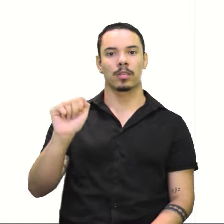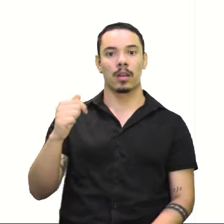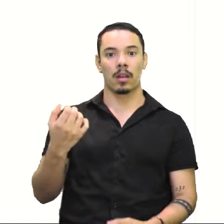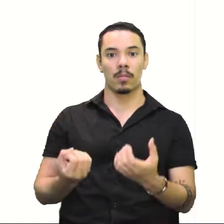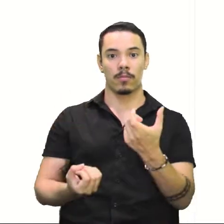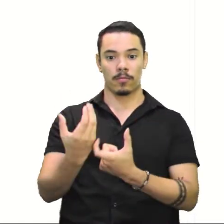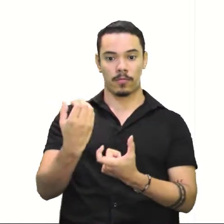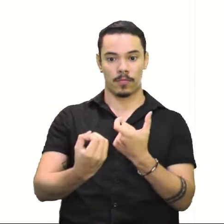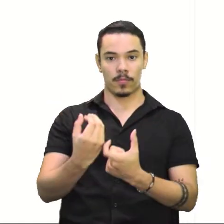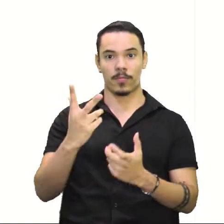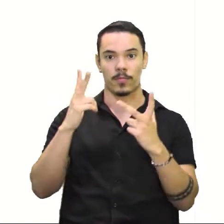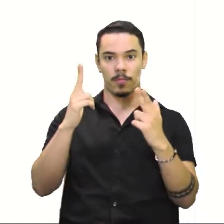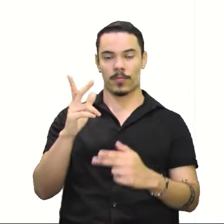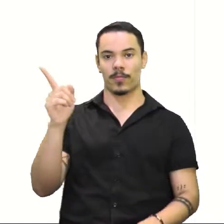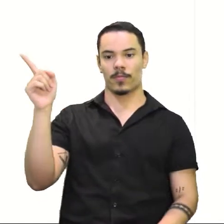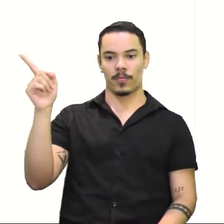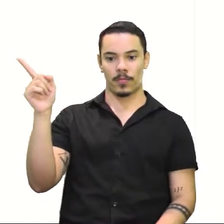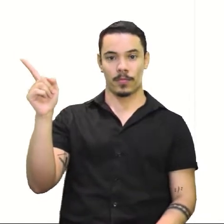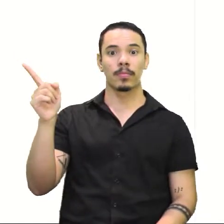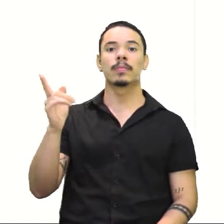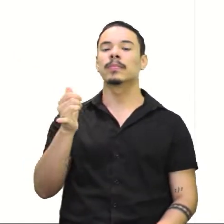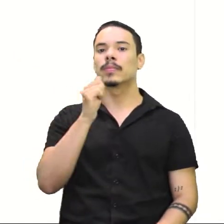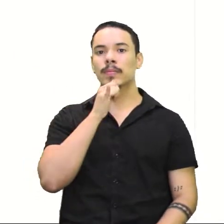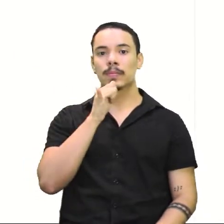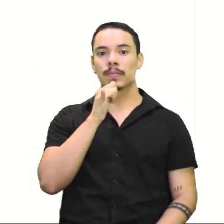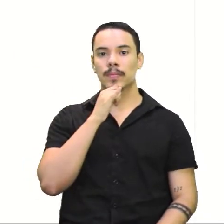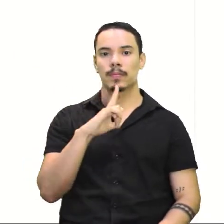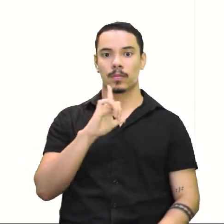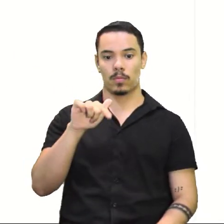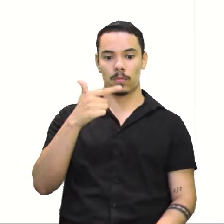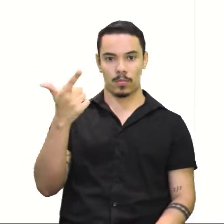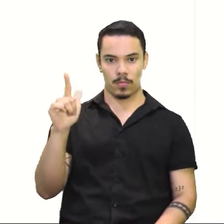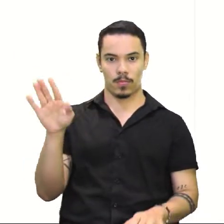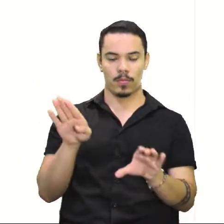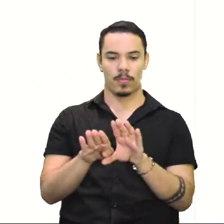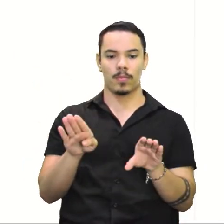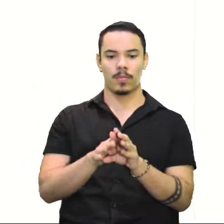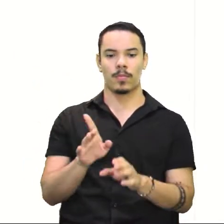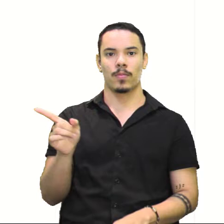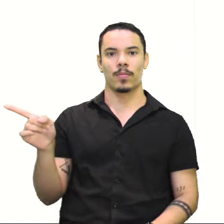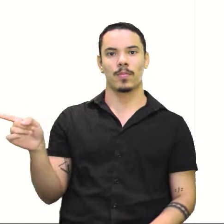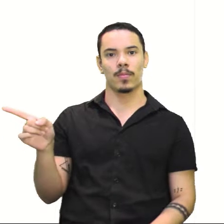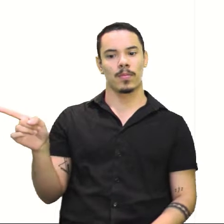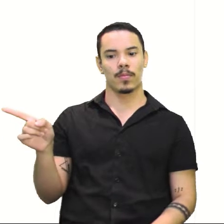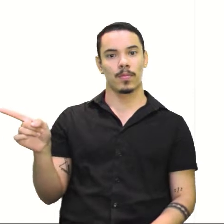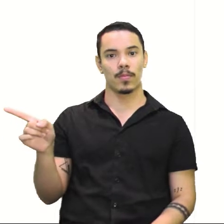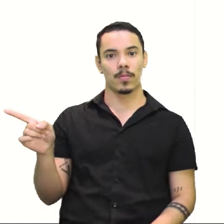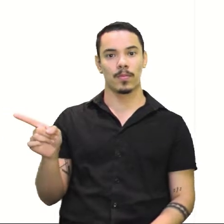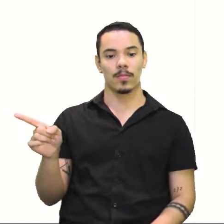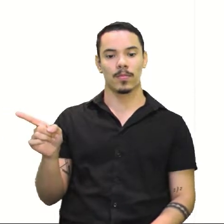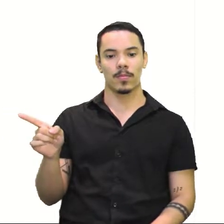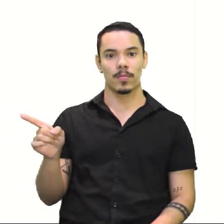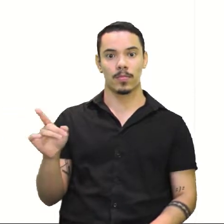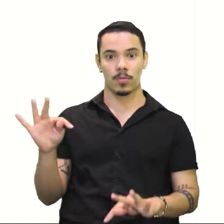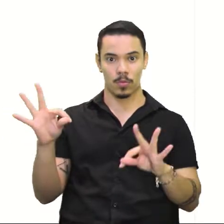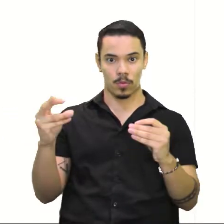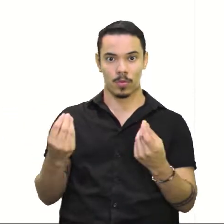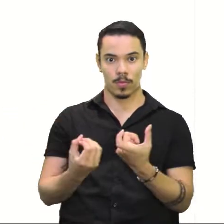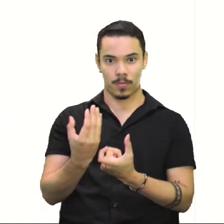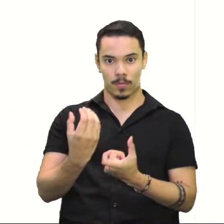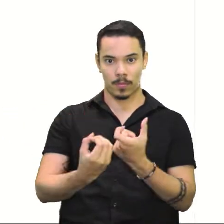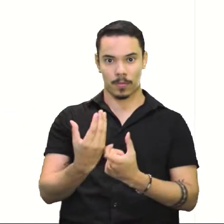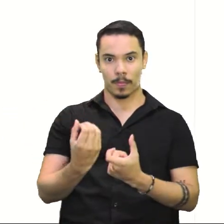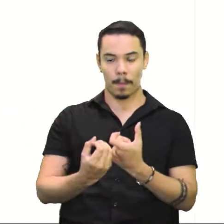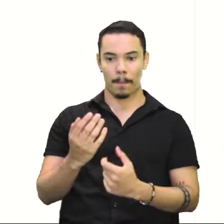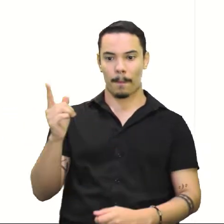cx mais d. Nesse caso, então, eu tenho um outro polinômio, q de x. 2x ao cubo mais